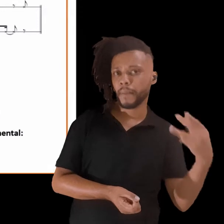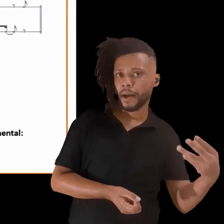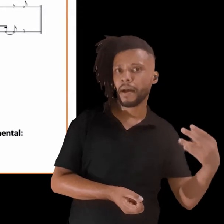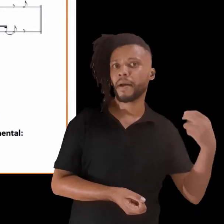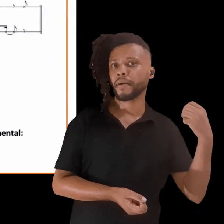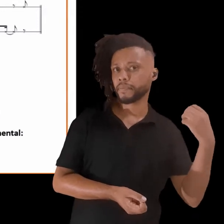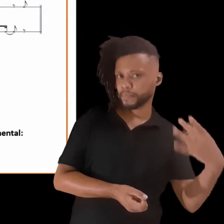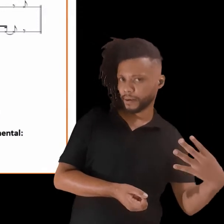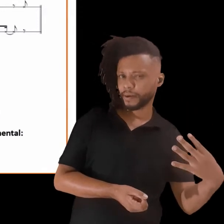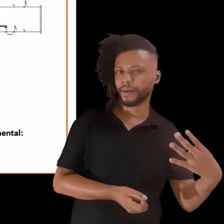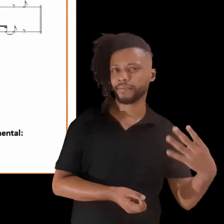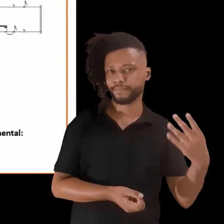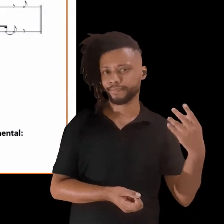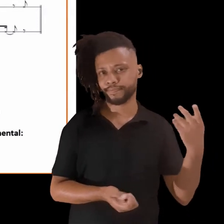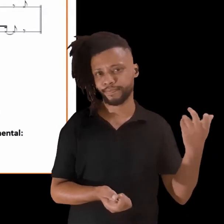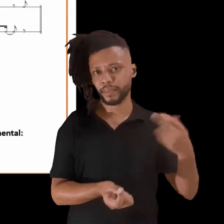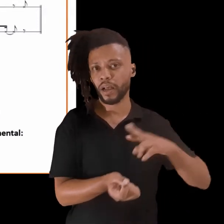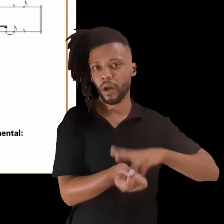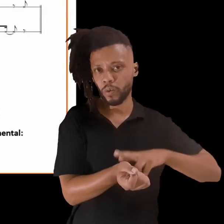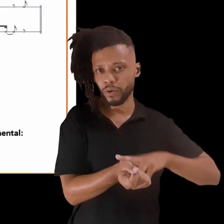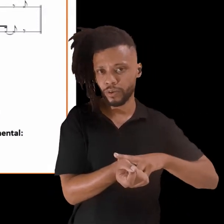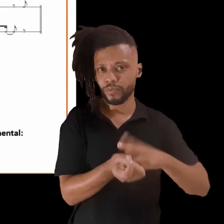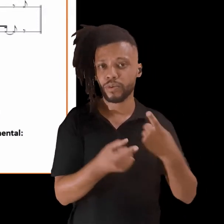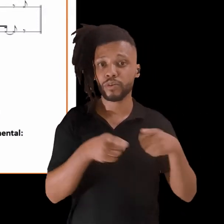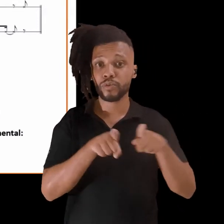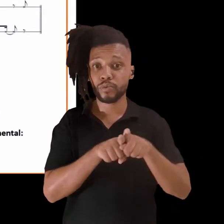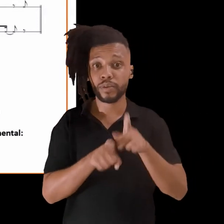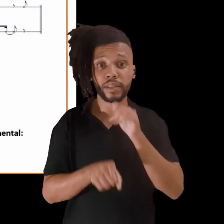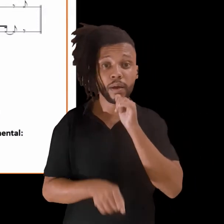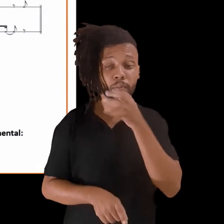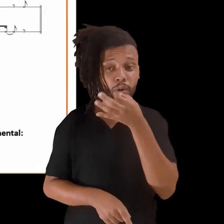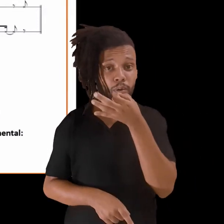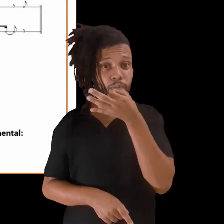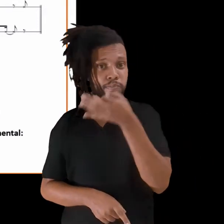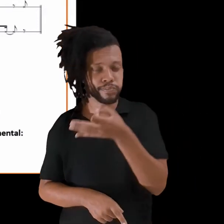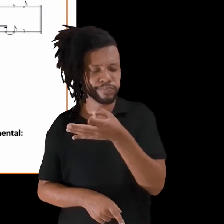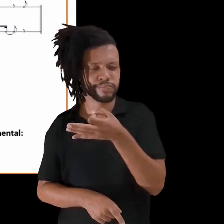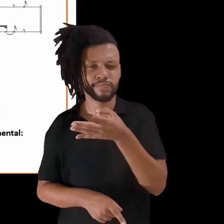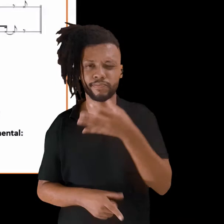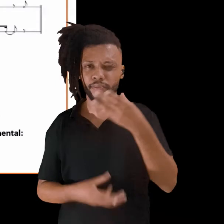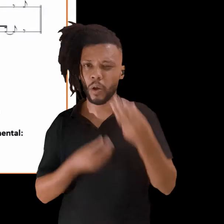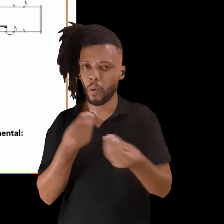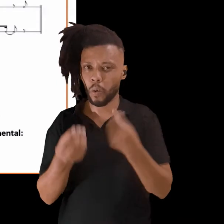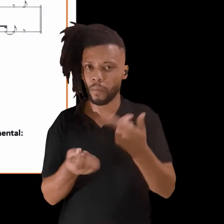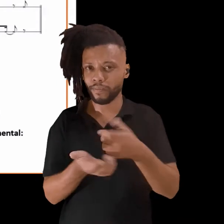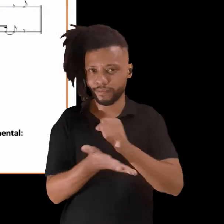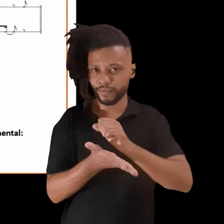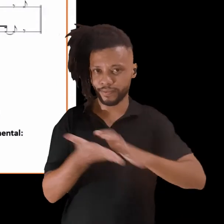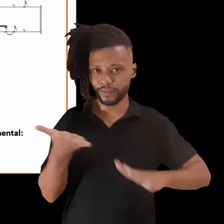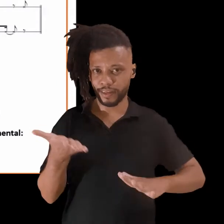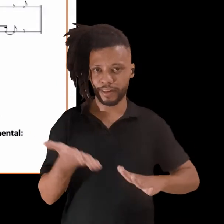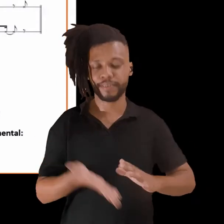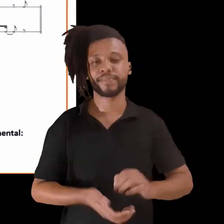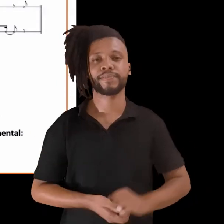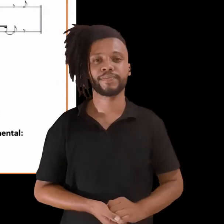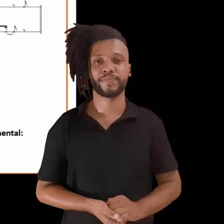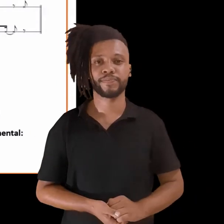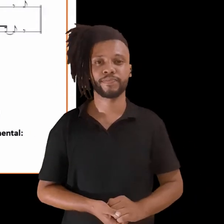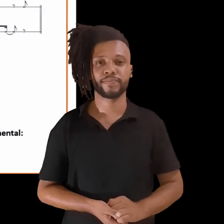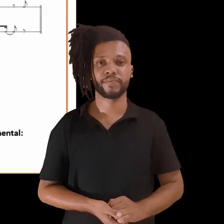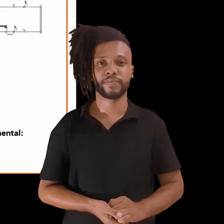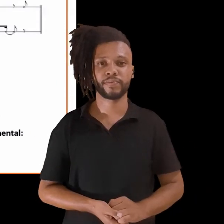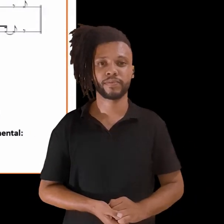bola, faz bolinha e faz bolão. Faz com a mão comigo. Bola, bolinha e bolão. Vamos